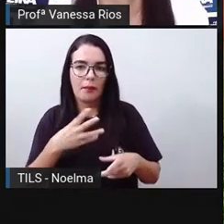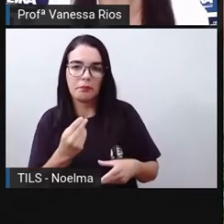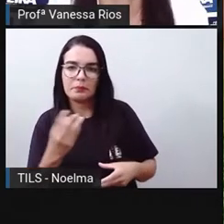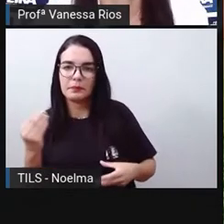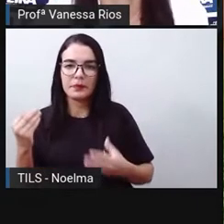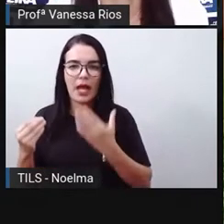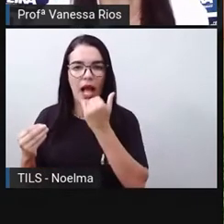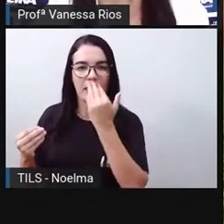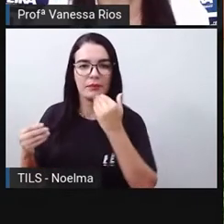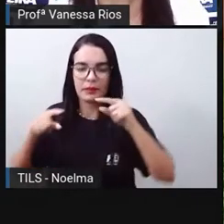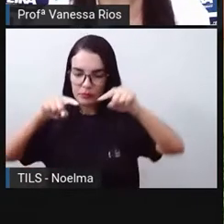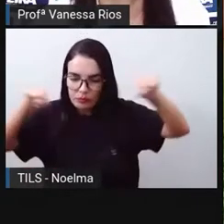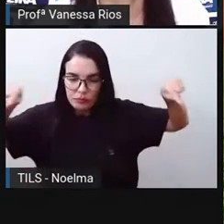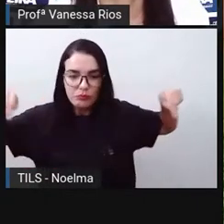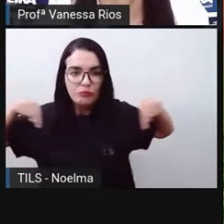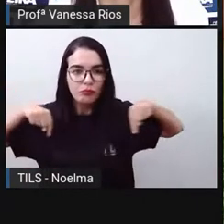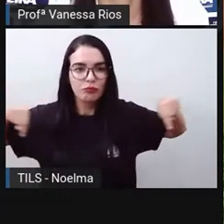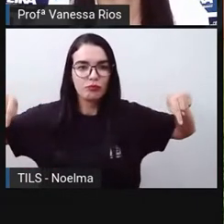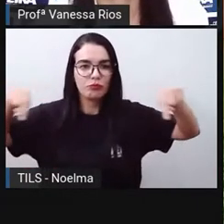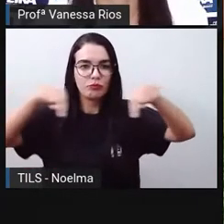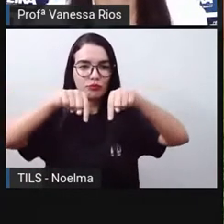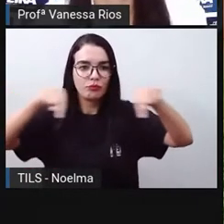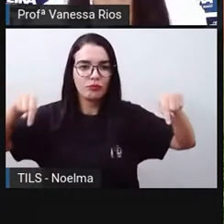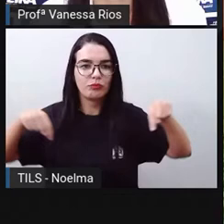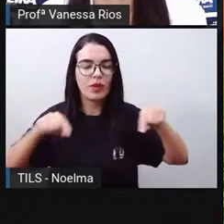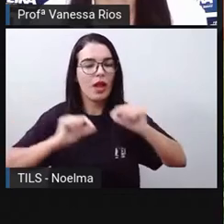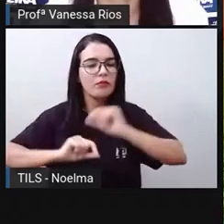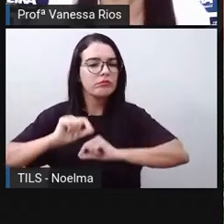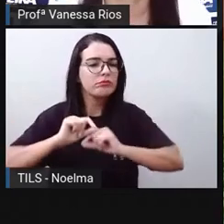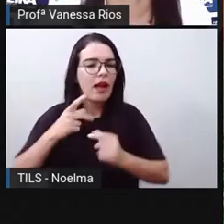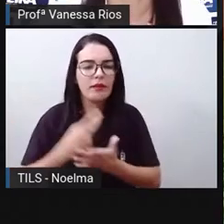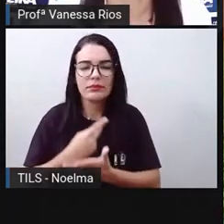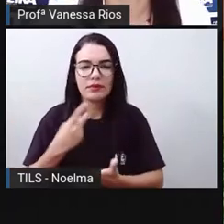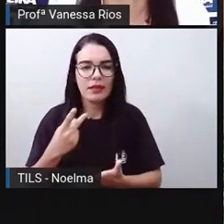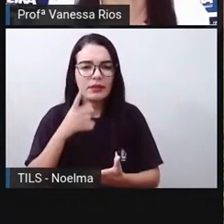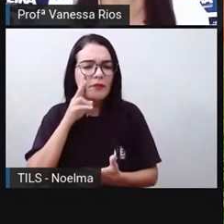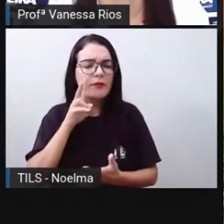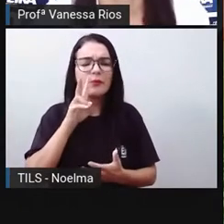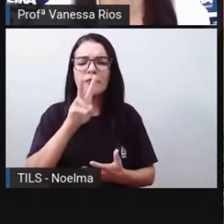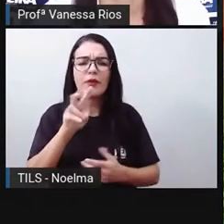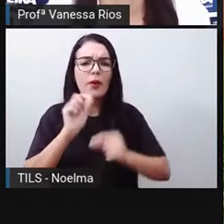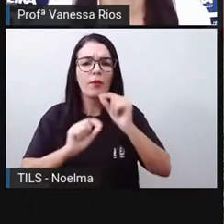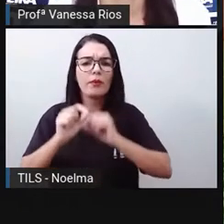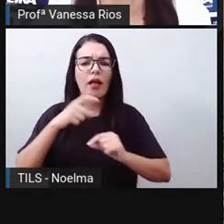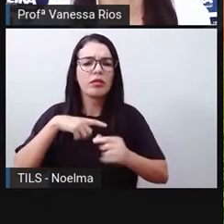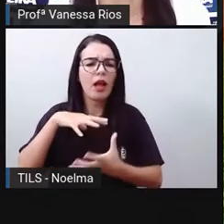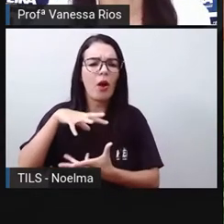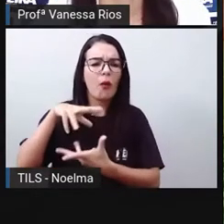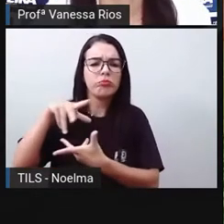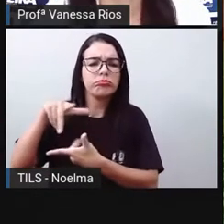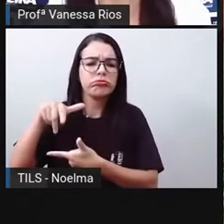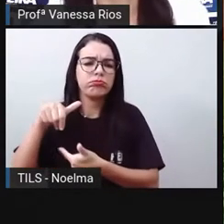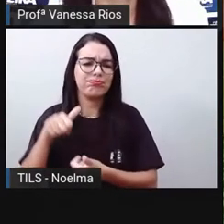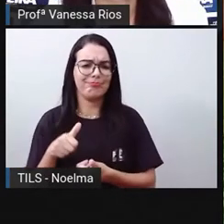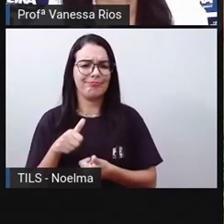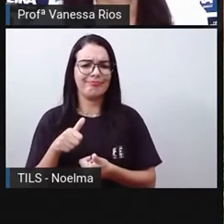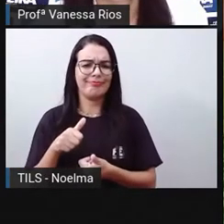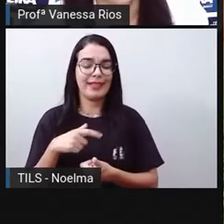a entrar, né, neste mundo da alimentação e que está assim